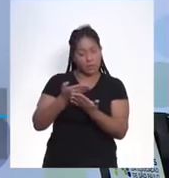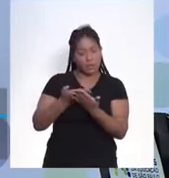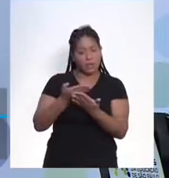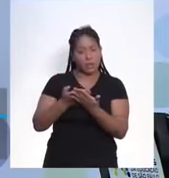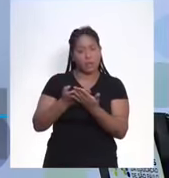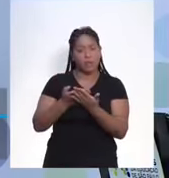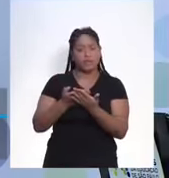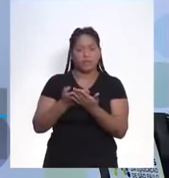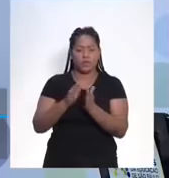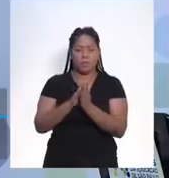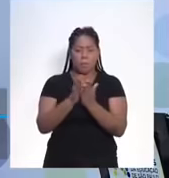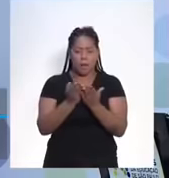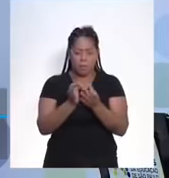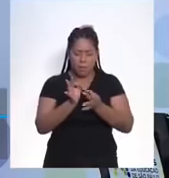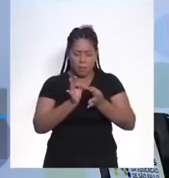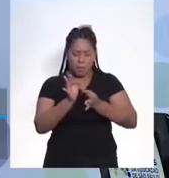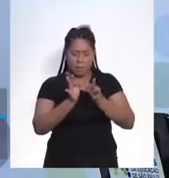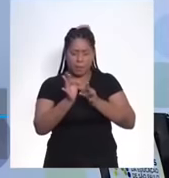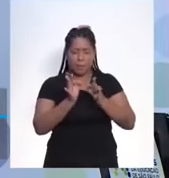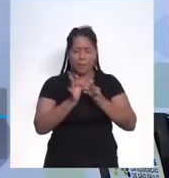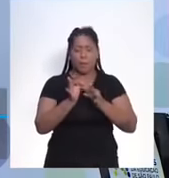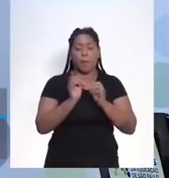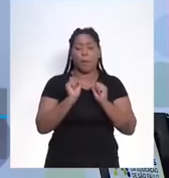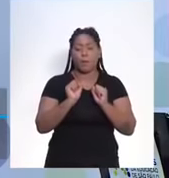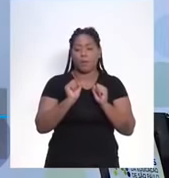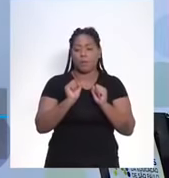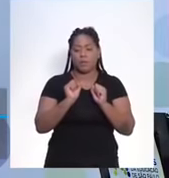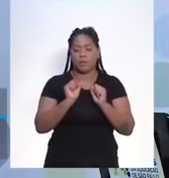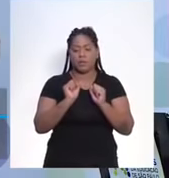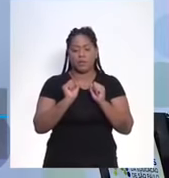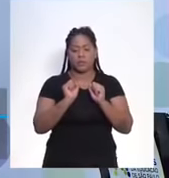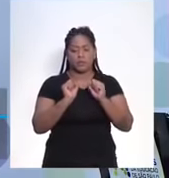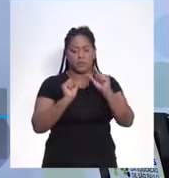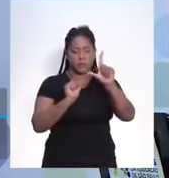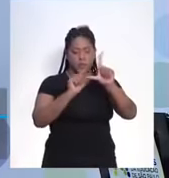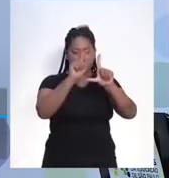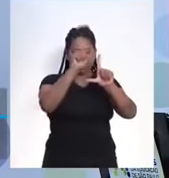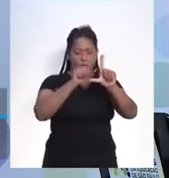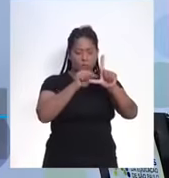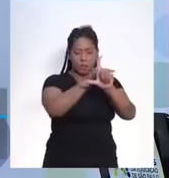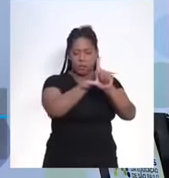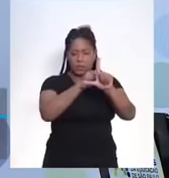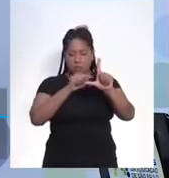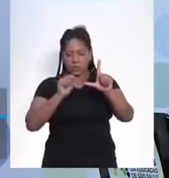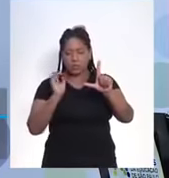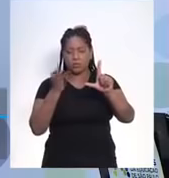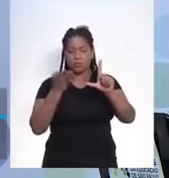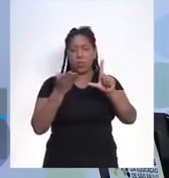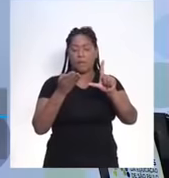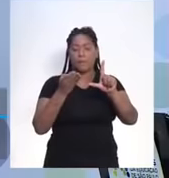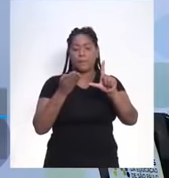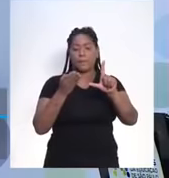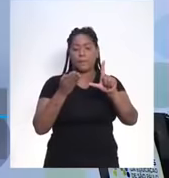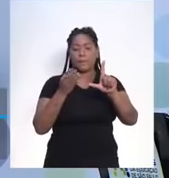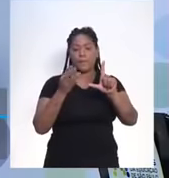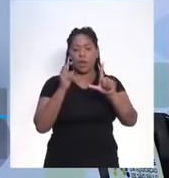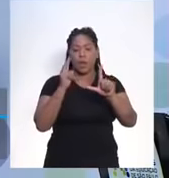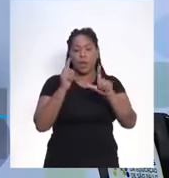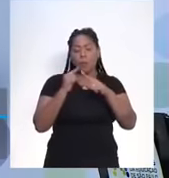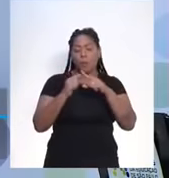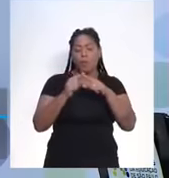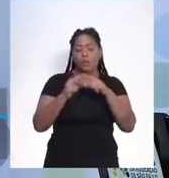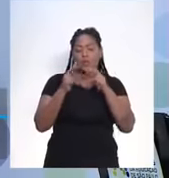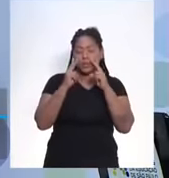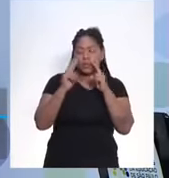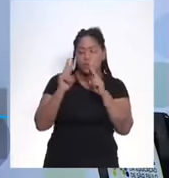já deixar o caderno talvez aí até um plano cartesiano já construído se vocês olharem né os planos cartesianos são nós fazemos Tony